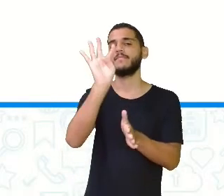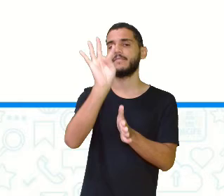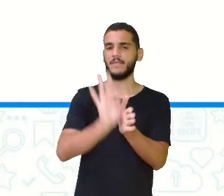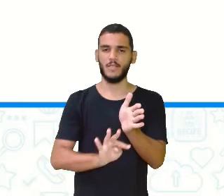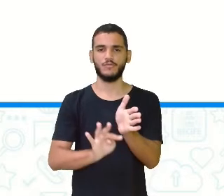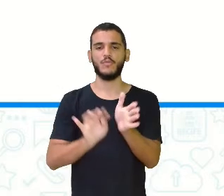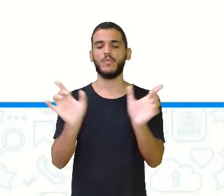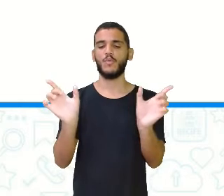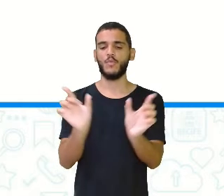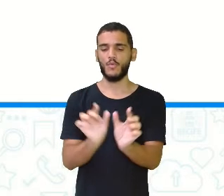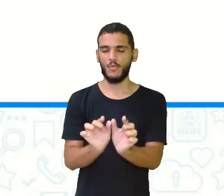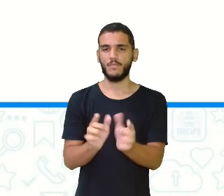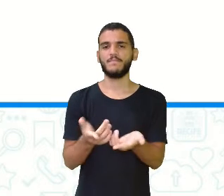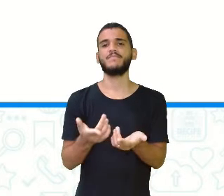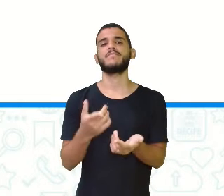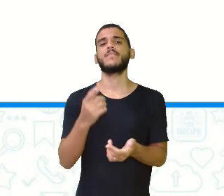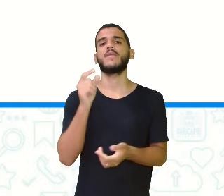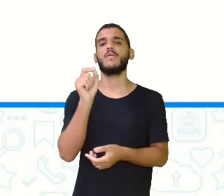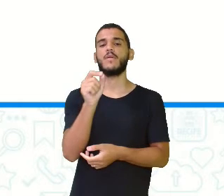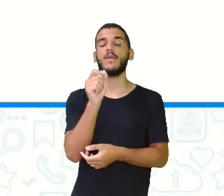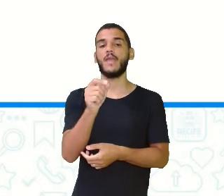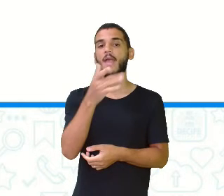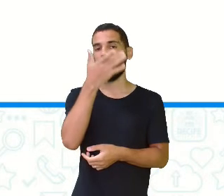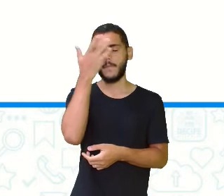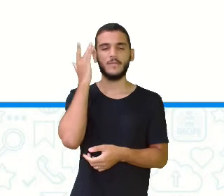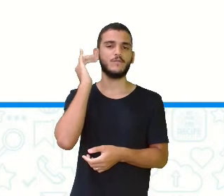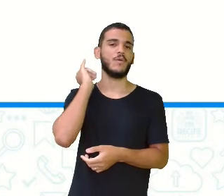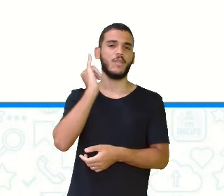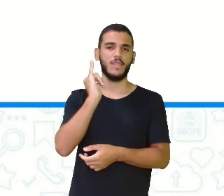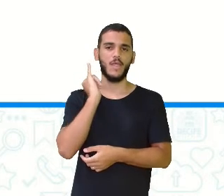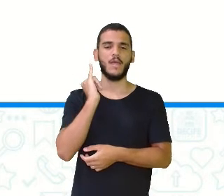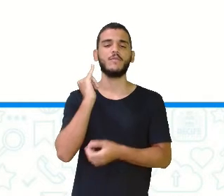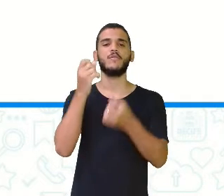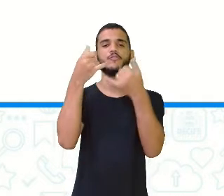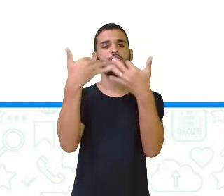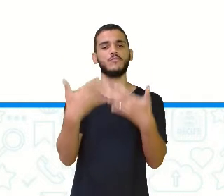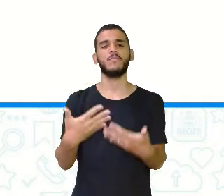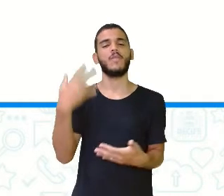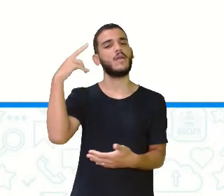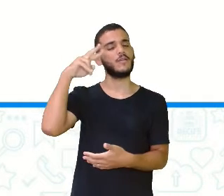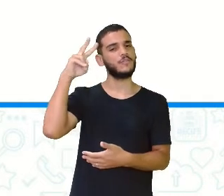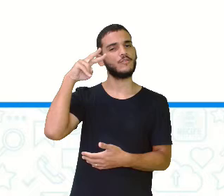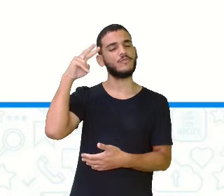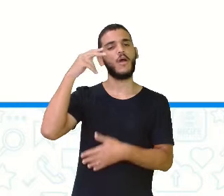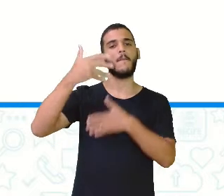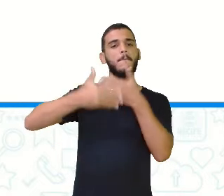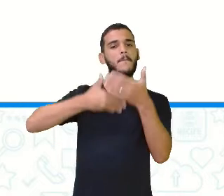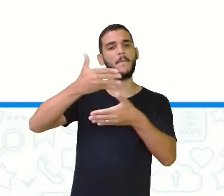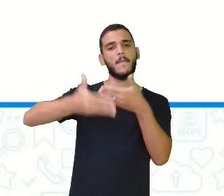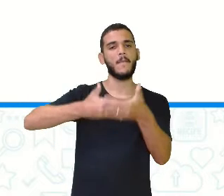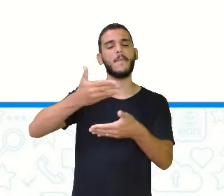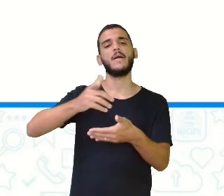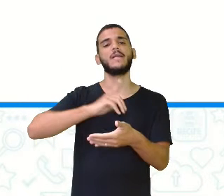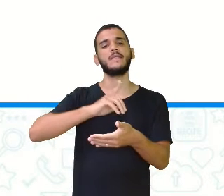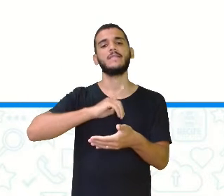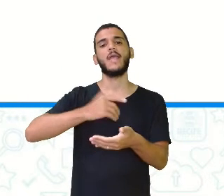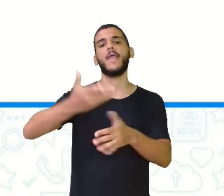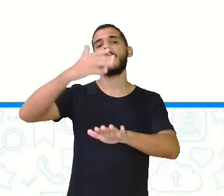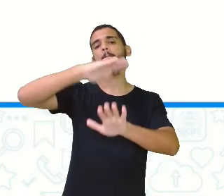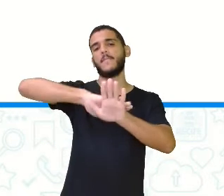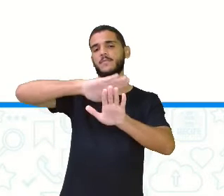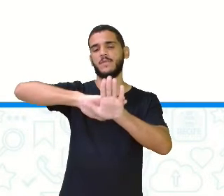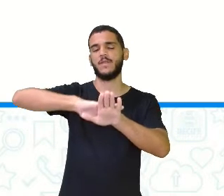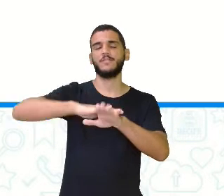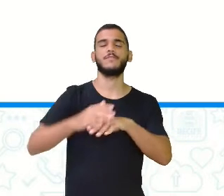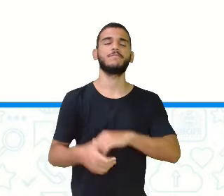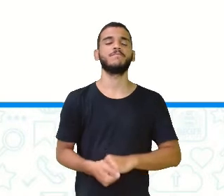texto curto em que um narrador conta uma história desenvolvida em torno de um enredo, que é uma situação